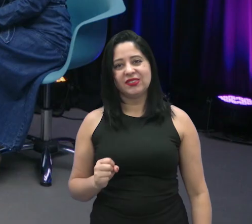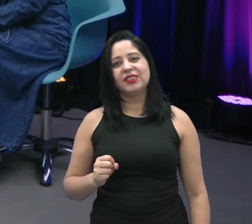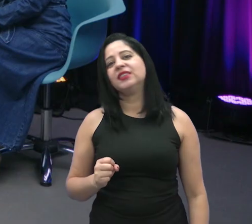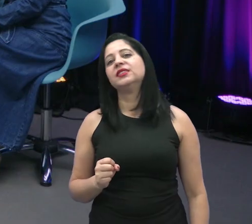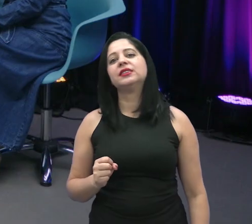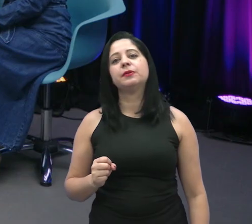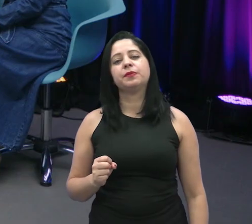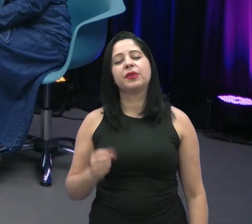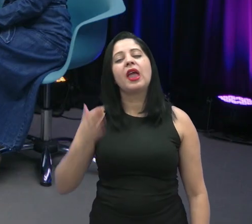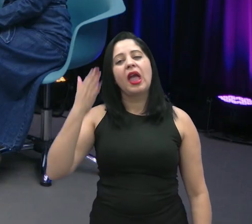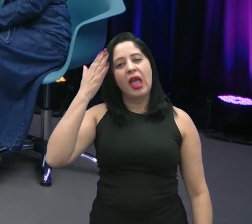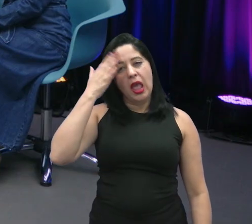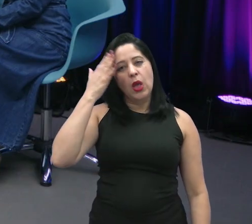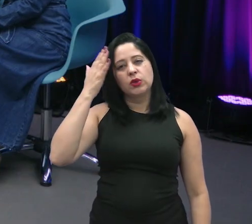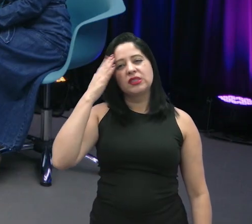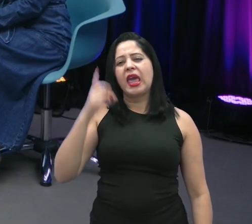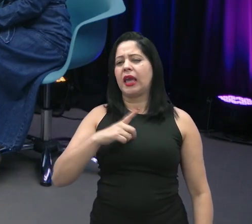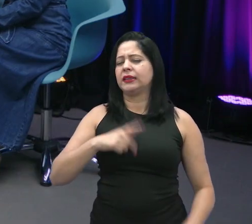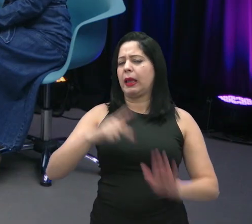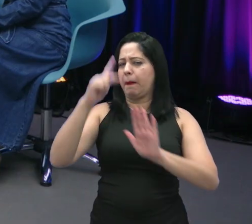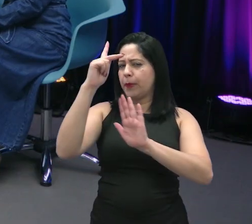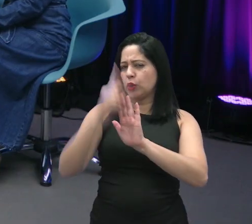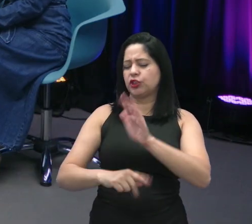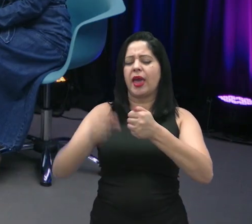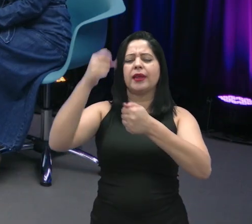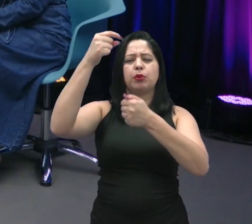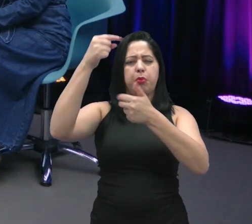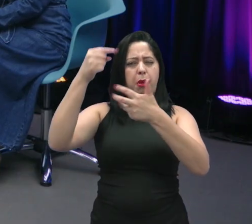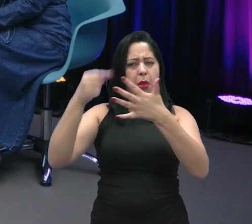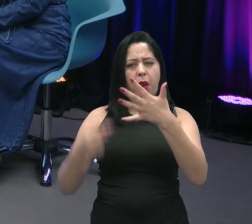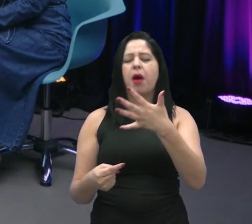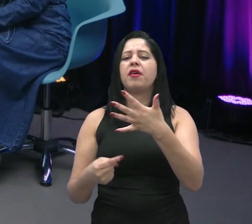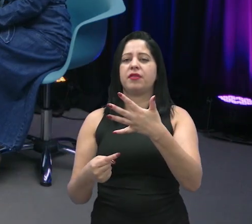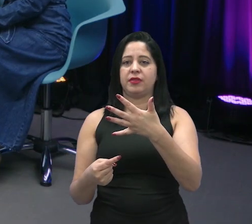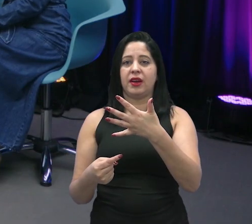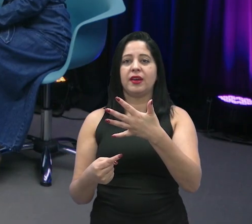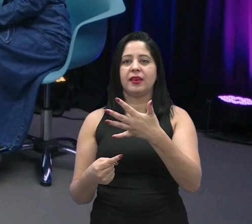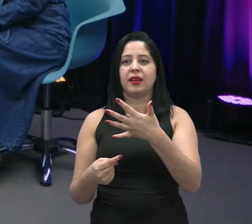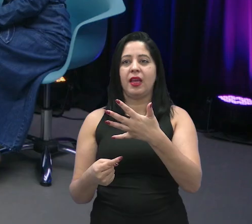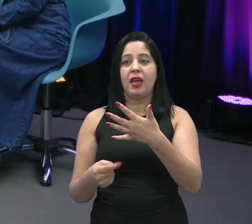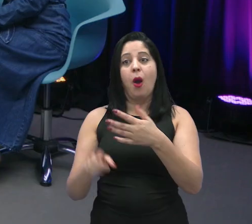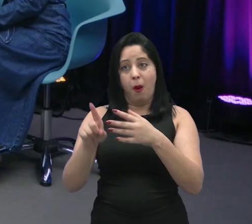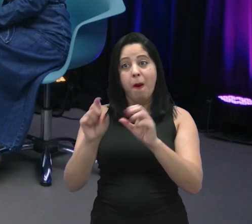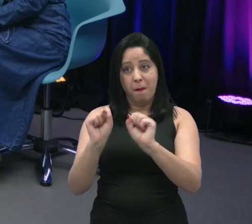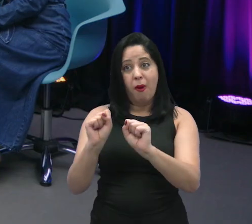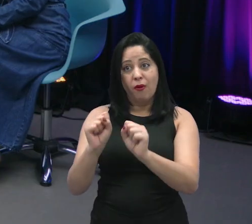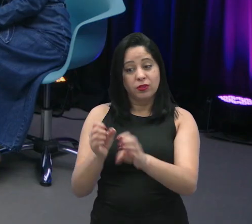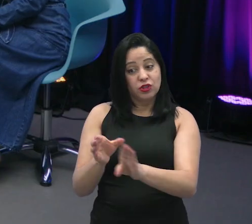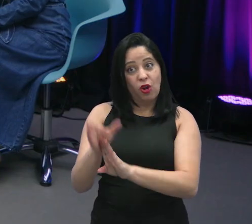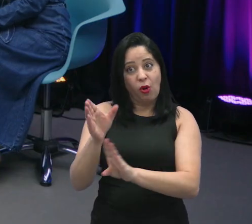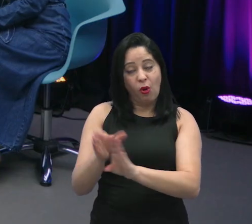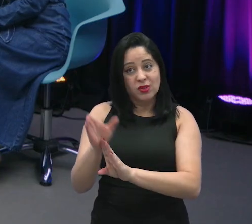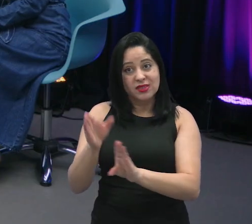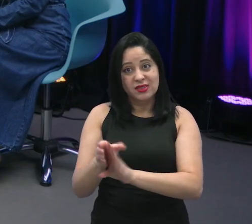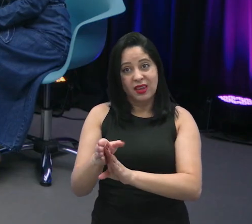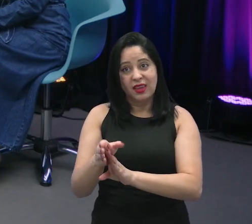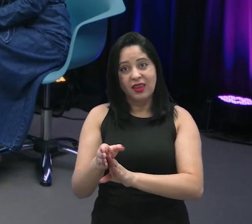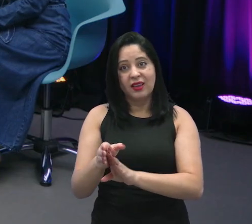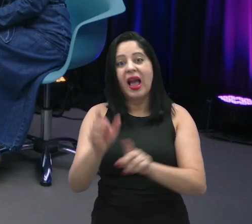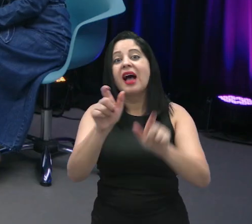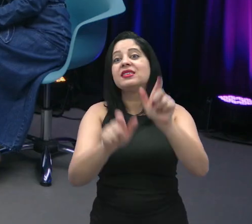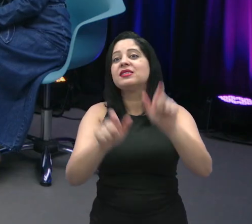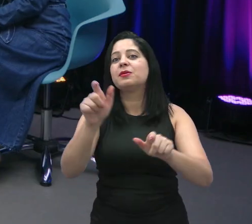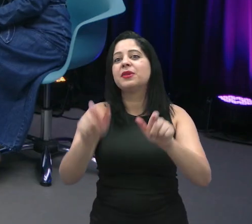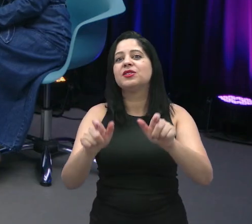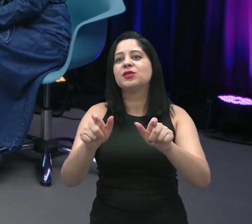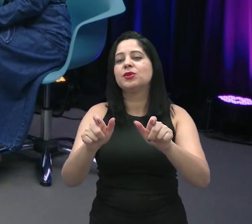conosco. Eu sei que tem muitos outros projetos aí, como essa ideia da cartilha, né? Deixa o seu recadinho para as pessoas que estão em casa,